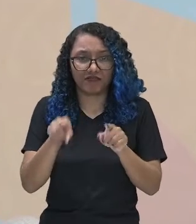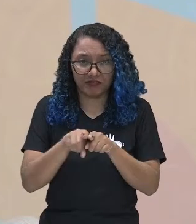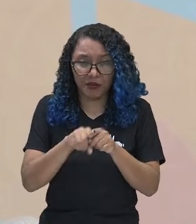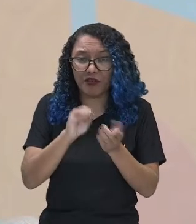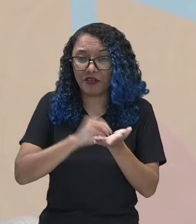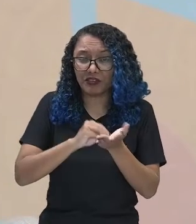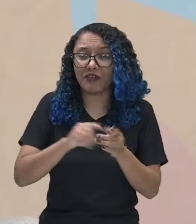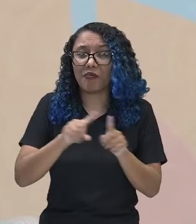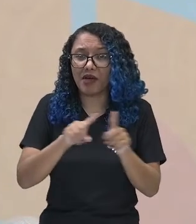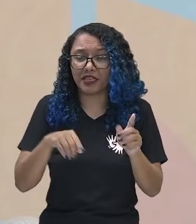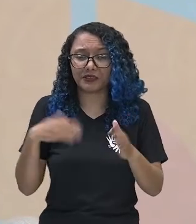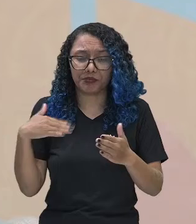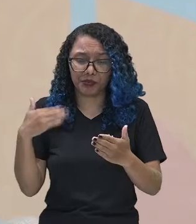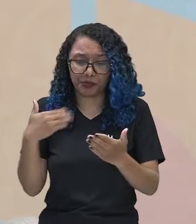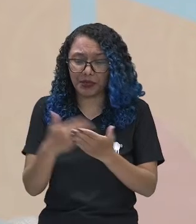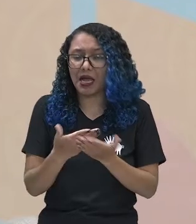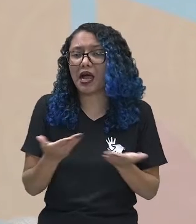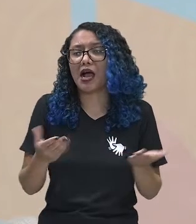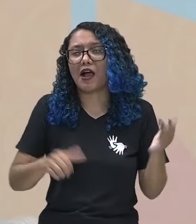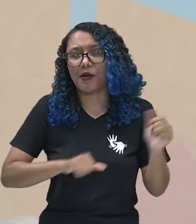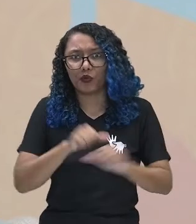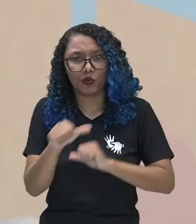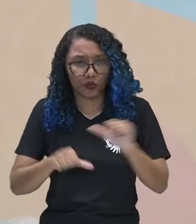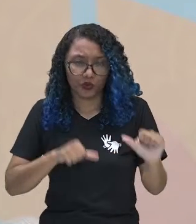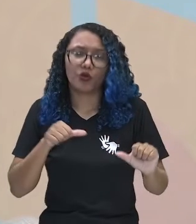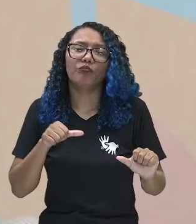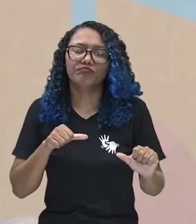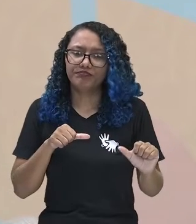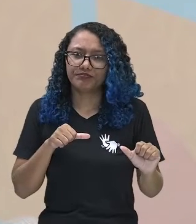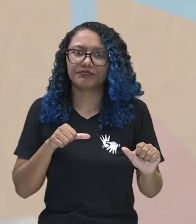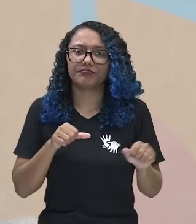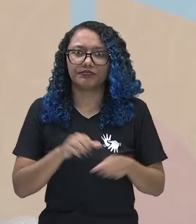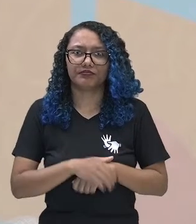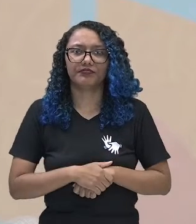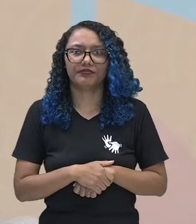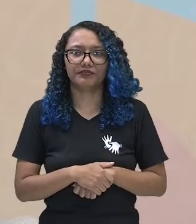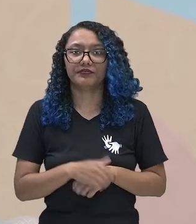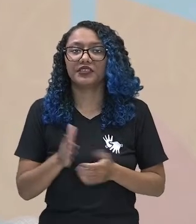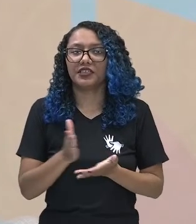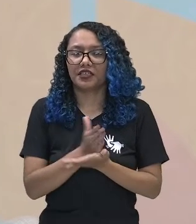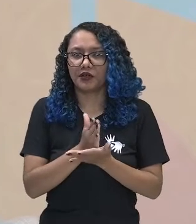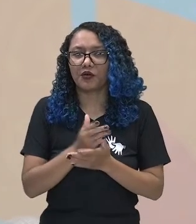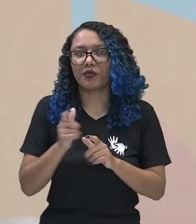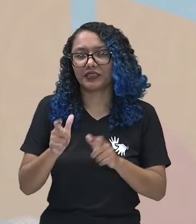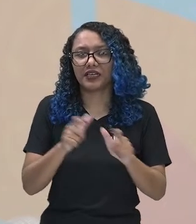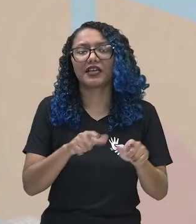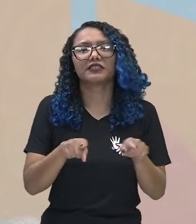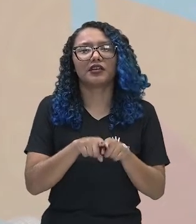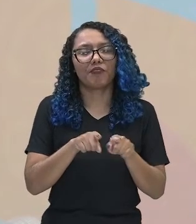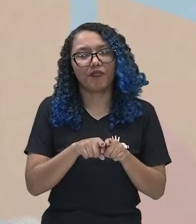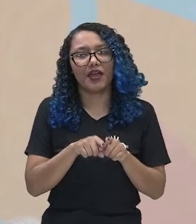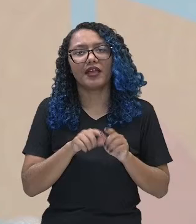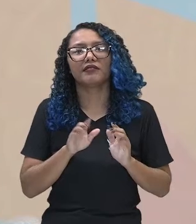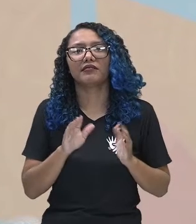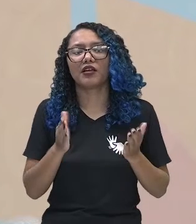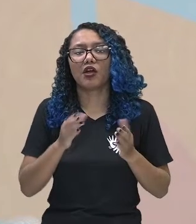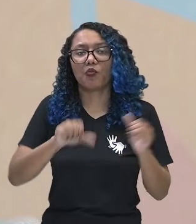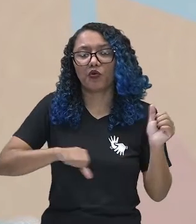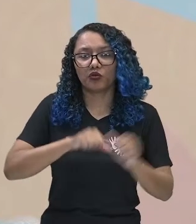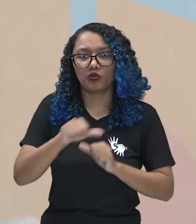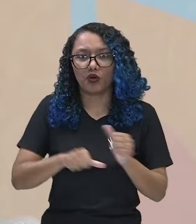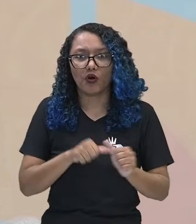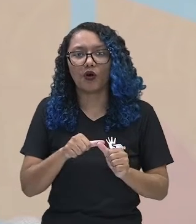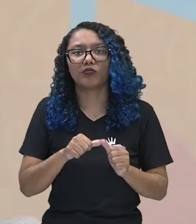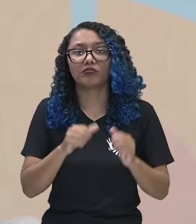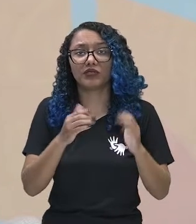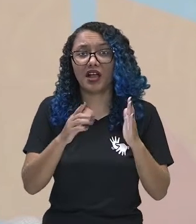mudando, né? Foi chegando o saneamento. E algumas áreas também se tornaram áreas mais comerciais e não mais áreas residenciais,